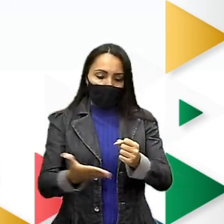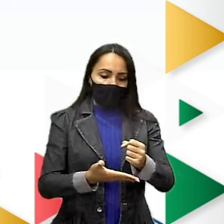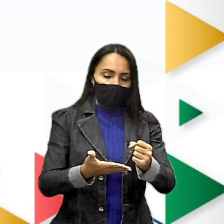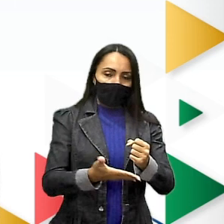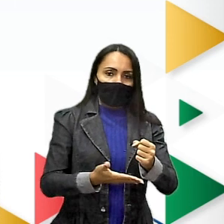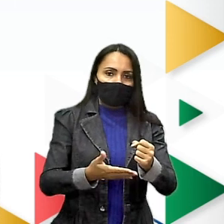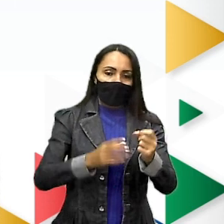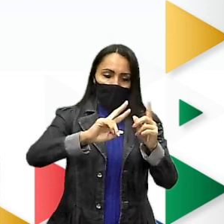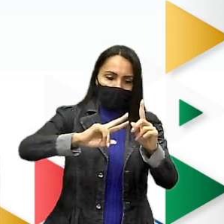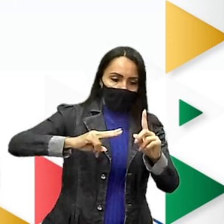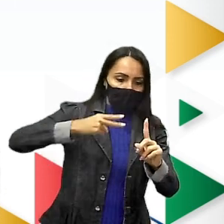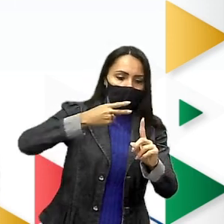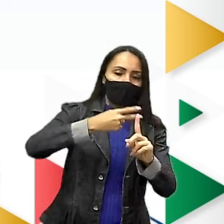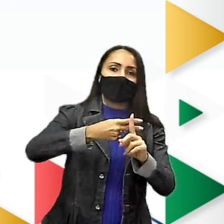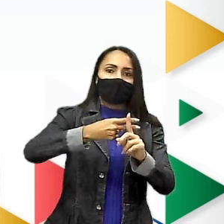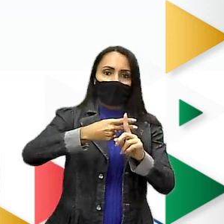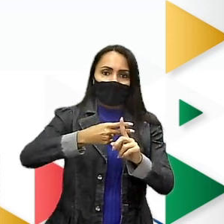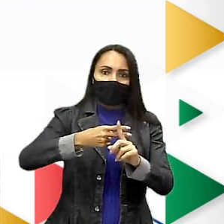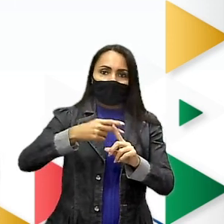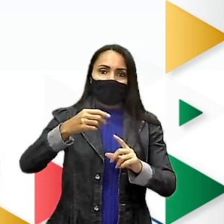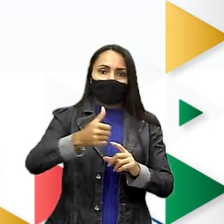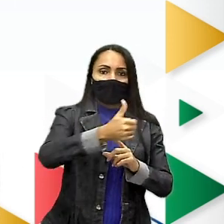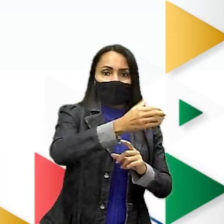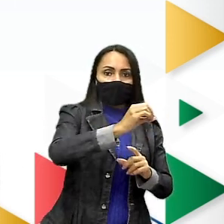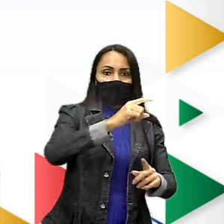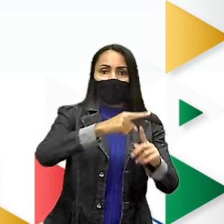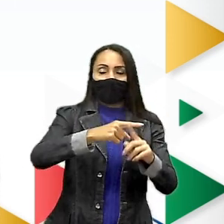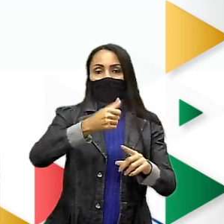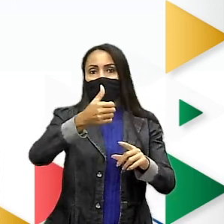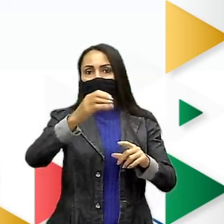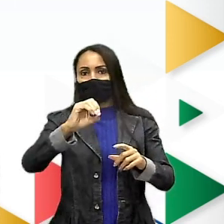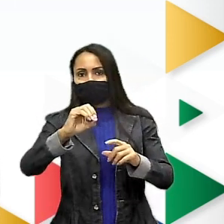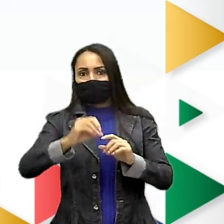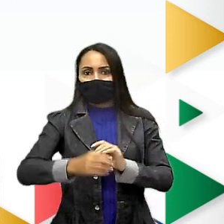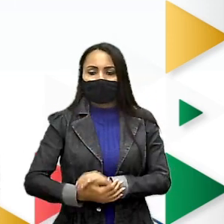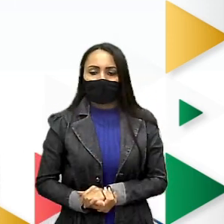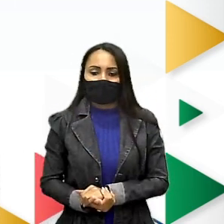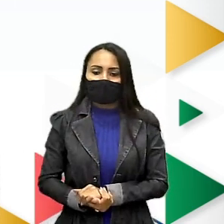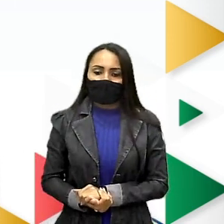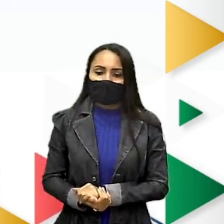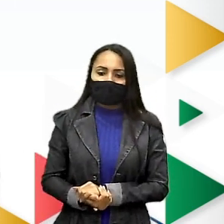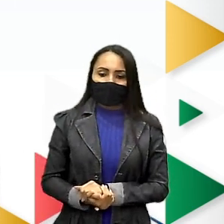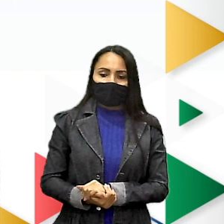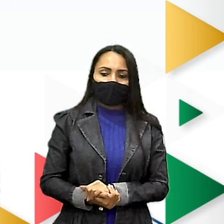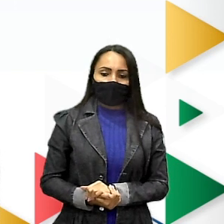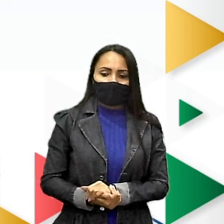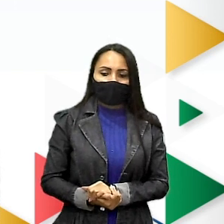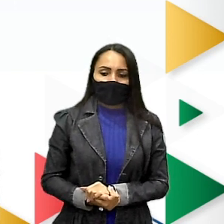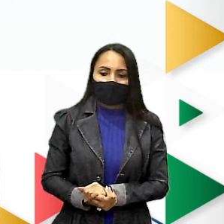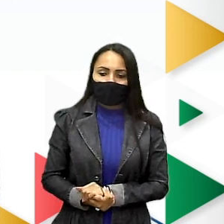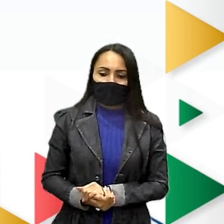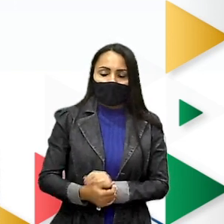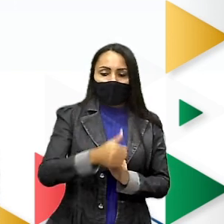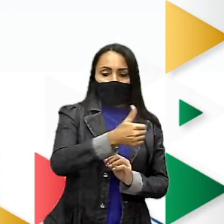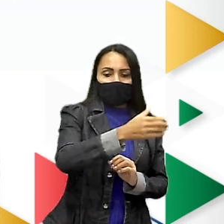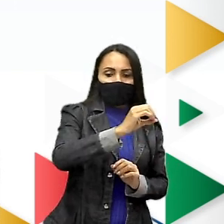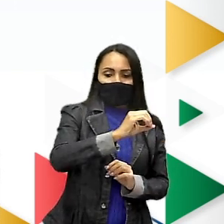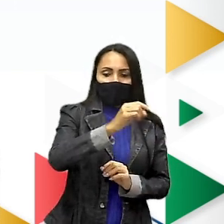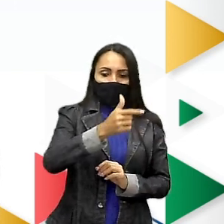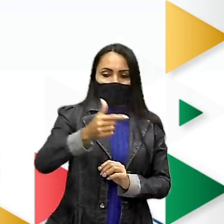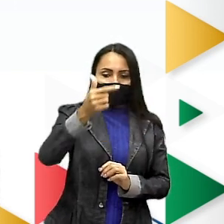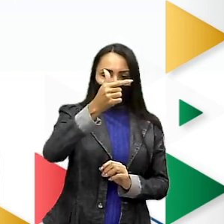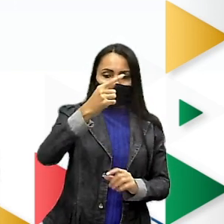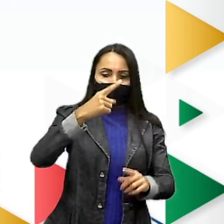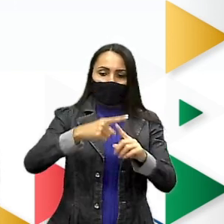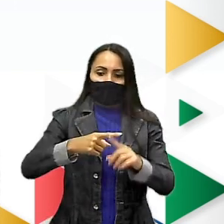10, por ela mesma 2 vezes, ou 10 vezes 10. Então, 10 elevado ao quadrado vezes 10 elevado a 9. Como é que a